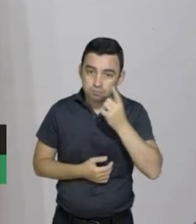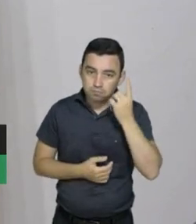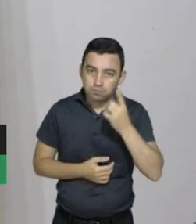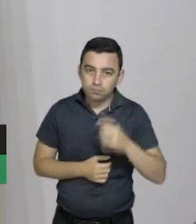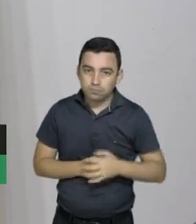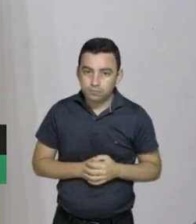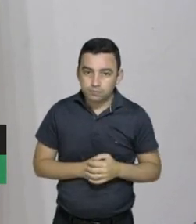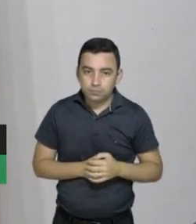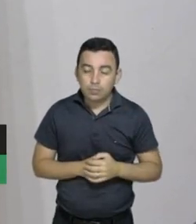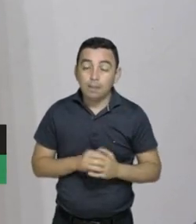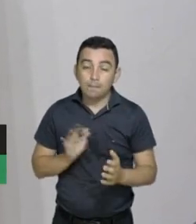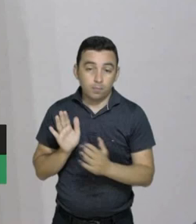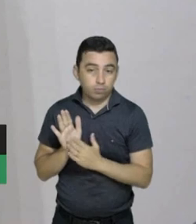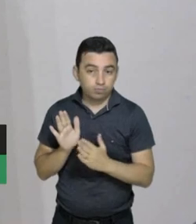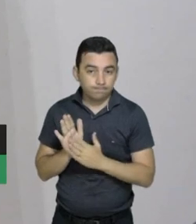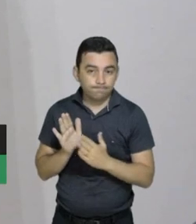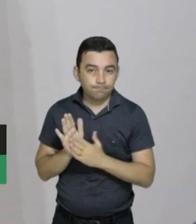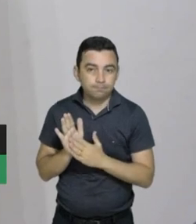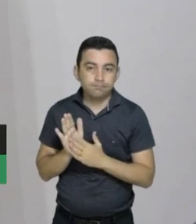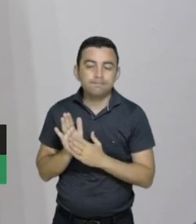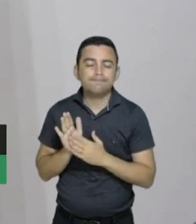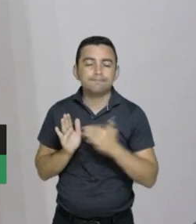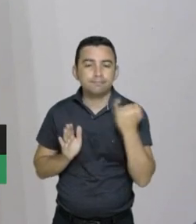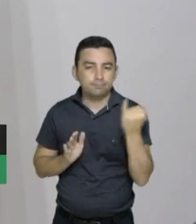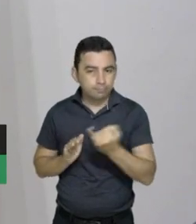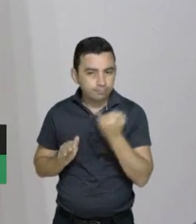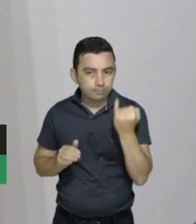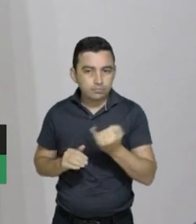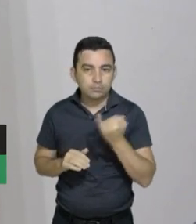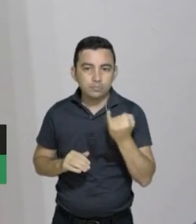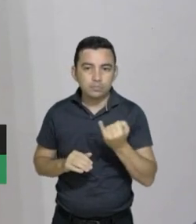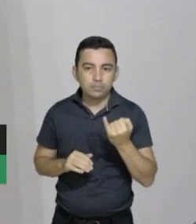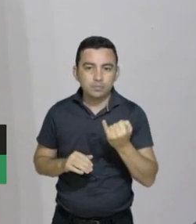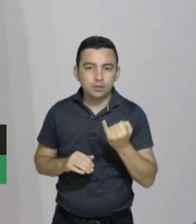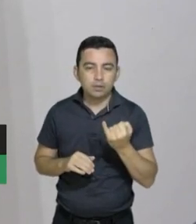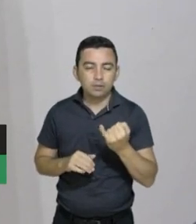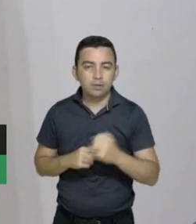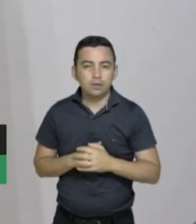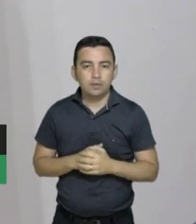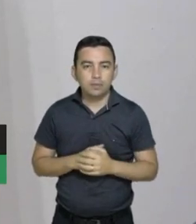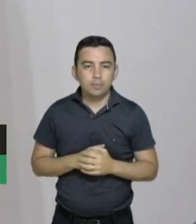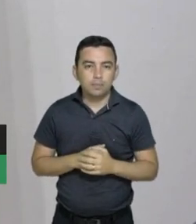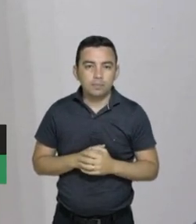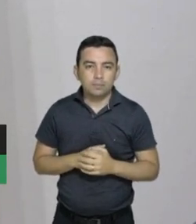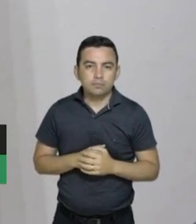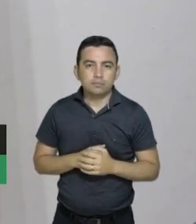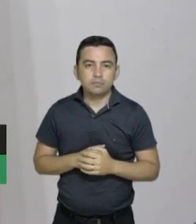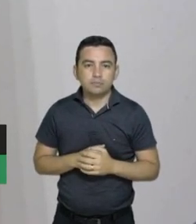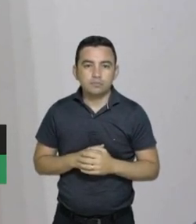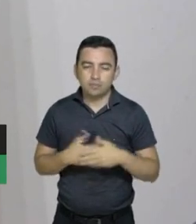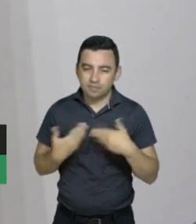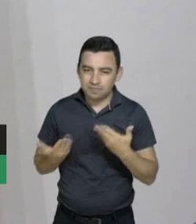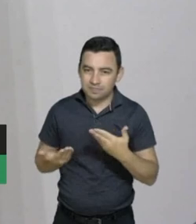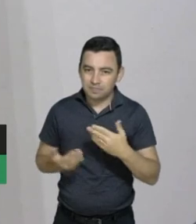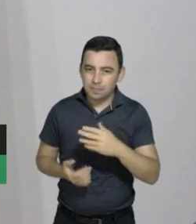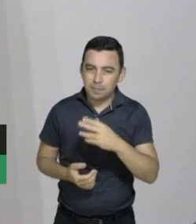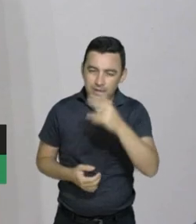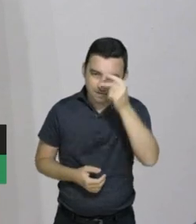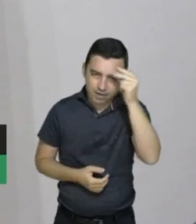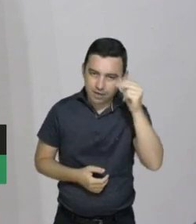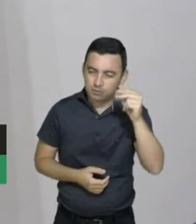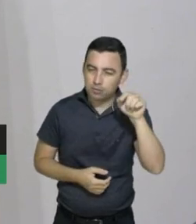é proponente é muito bem muito bem desenvolvido muito bem colocado nós sempre prefeito de Blumenau